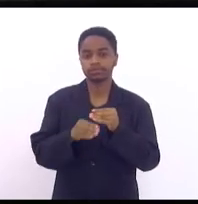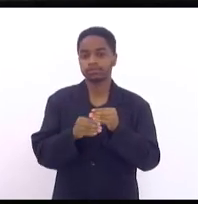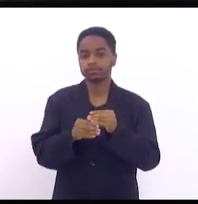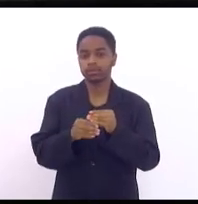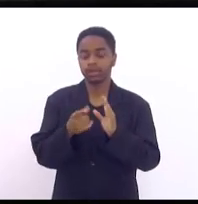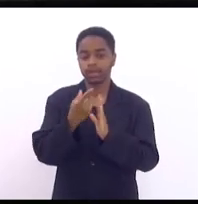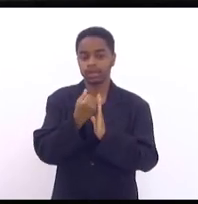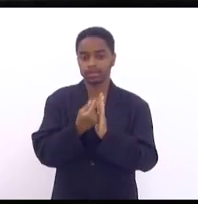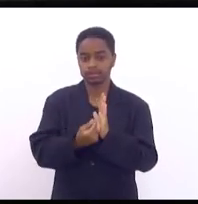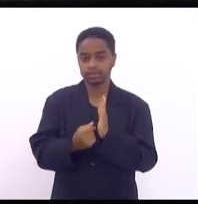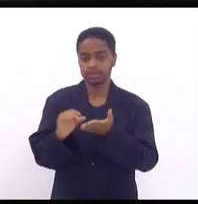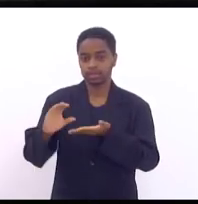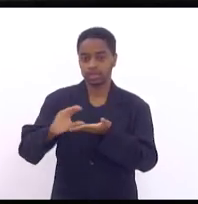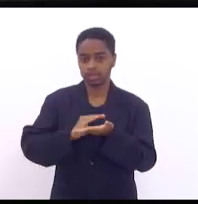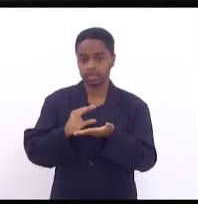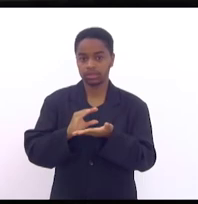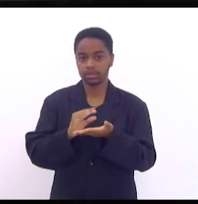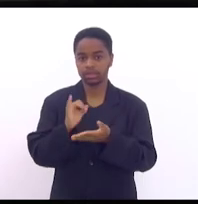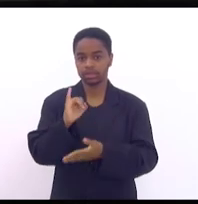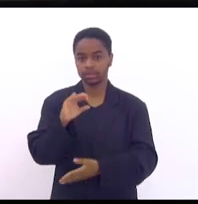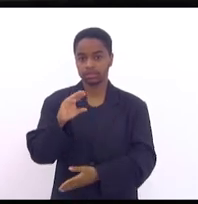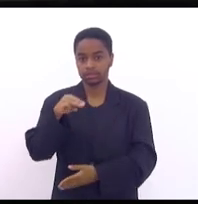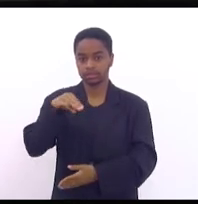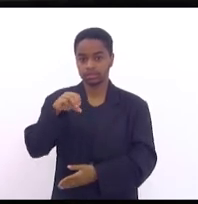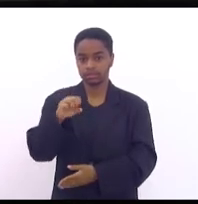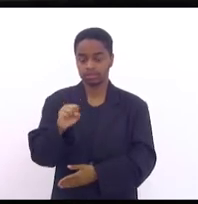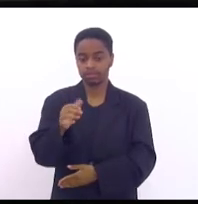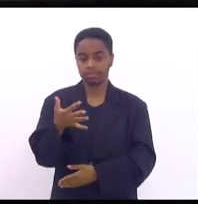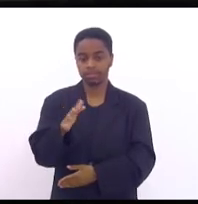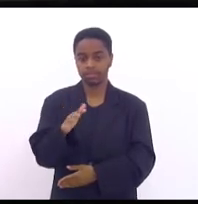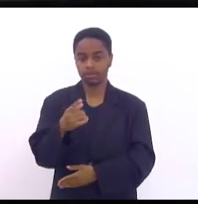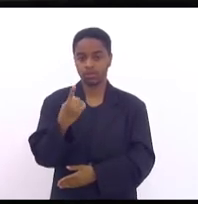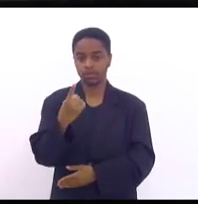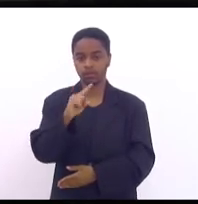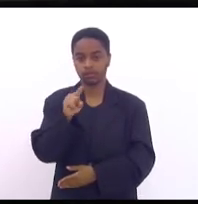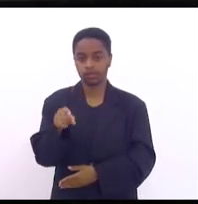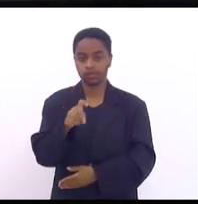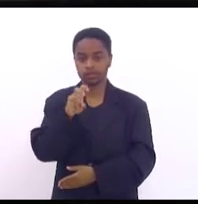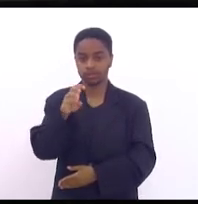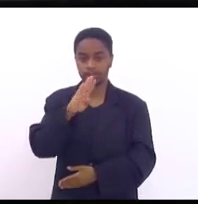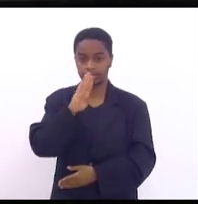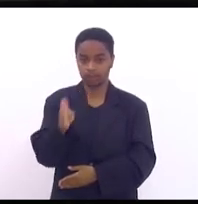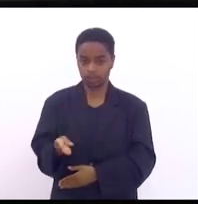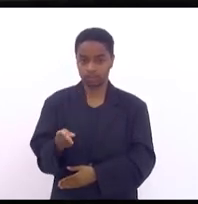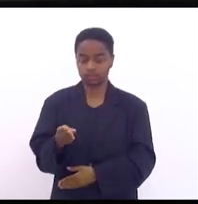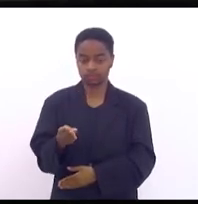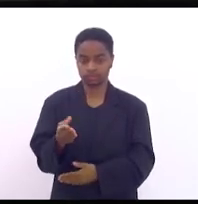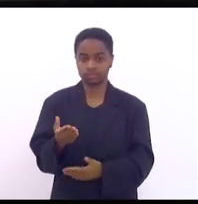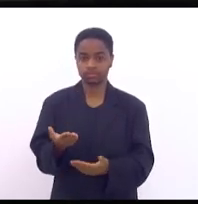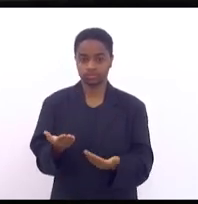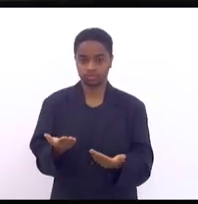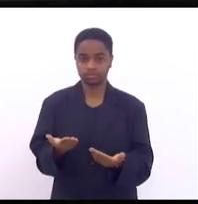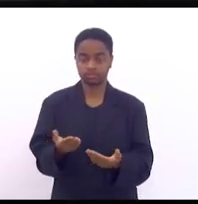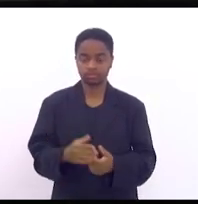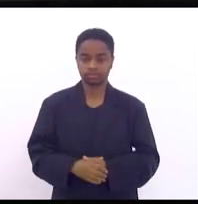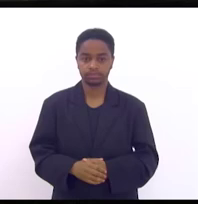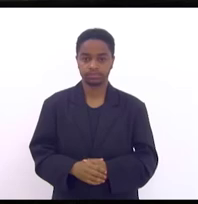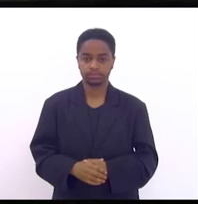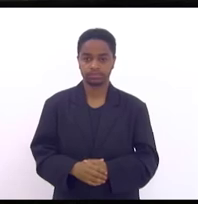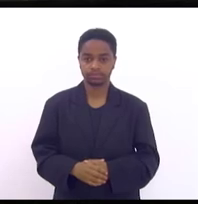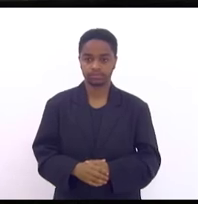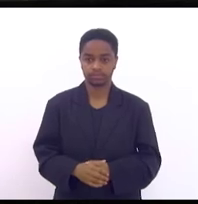receita do ICMS para o próximo exercício de cerca de 1,5 bilhão, 1,5 bilhão de reais,